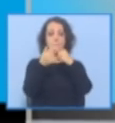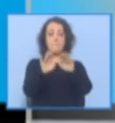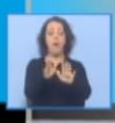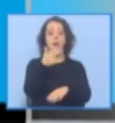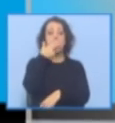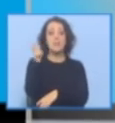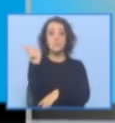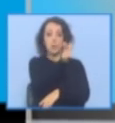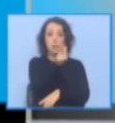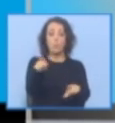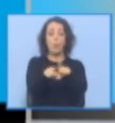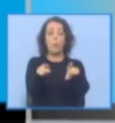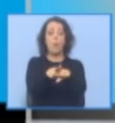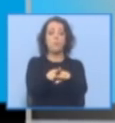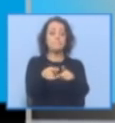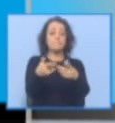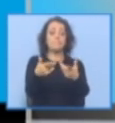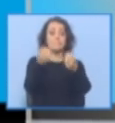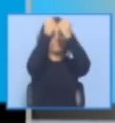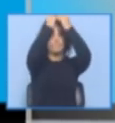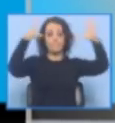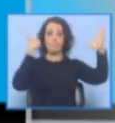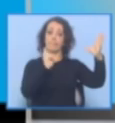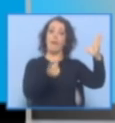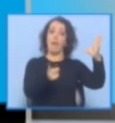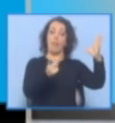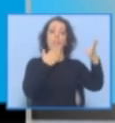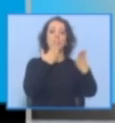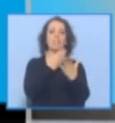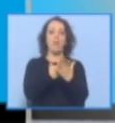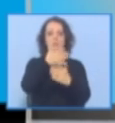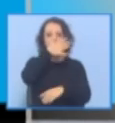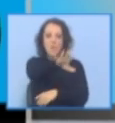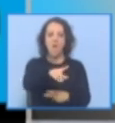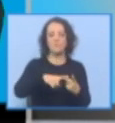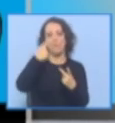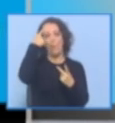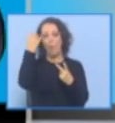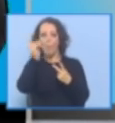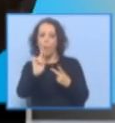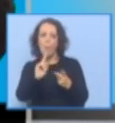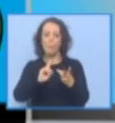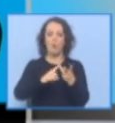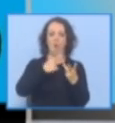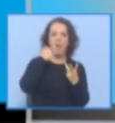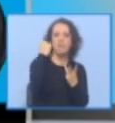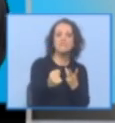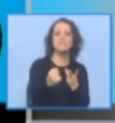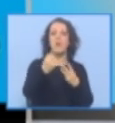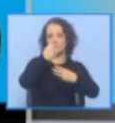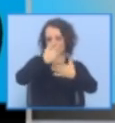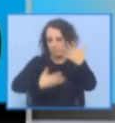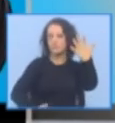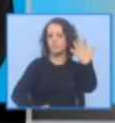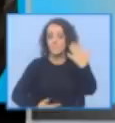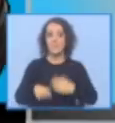simplificadores, redutores, e acabam por, esses sim, suscitar a intolerância e o ataque gratuito, etc.